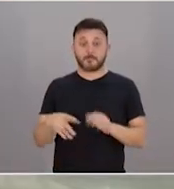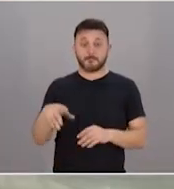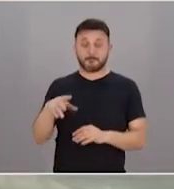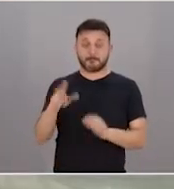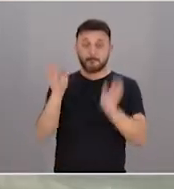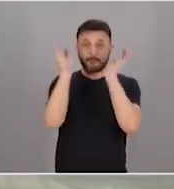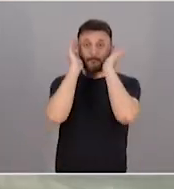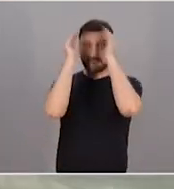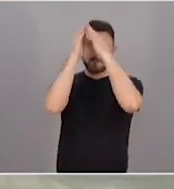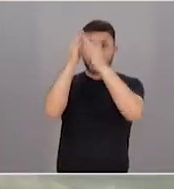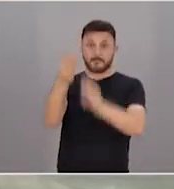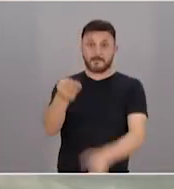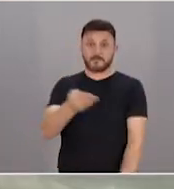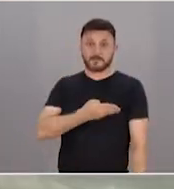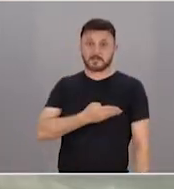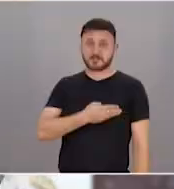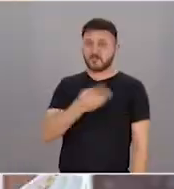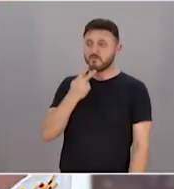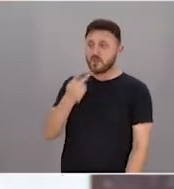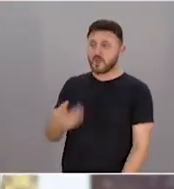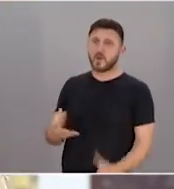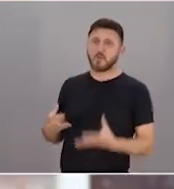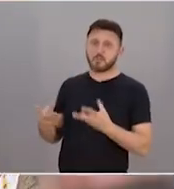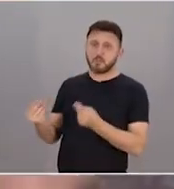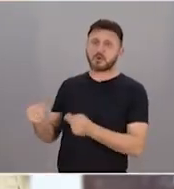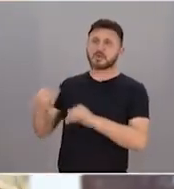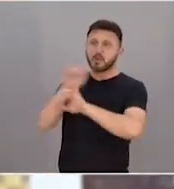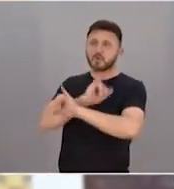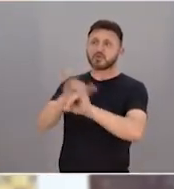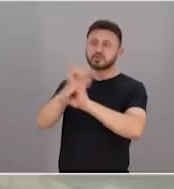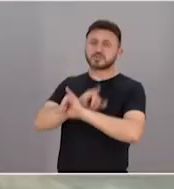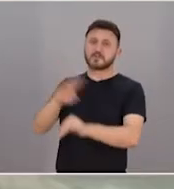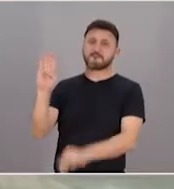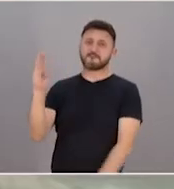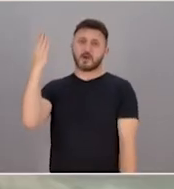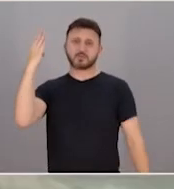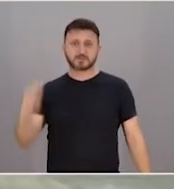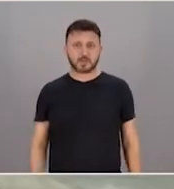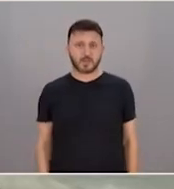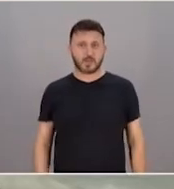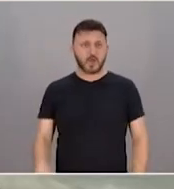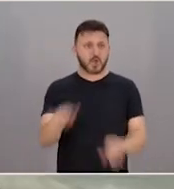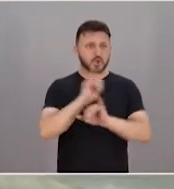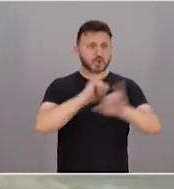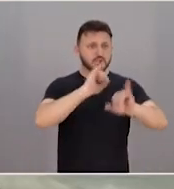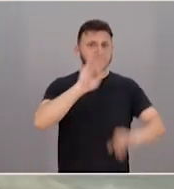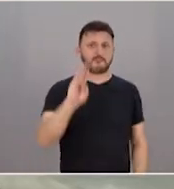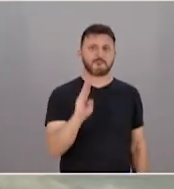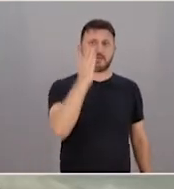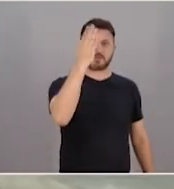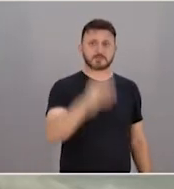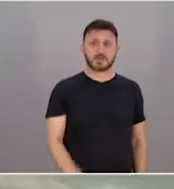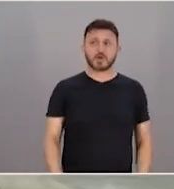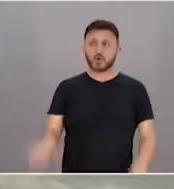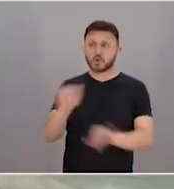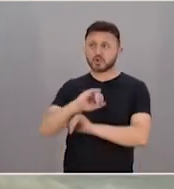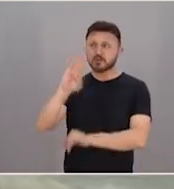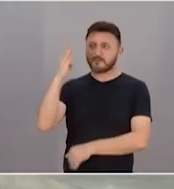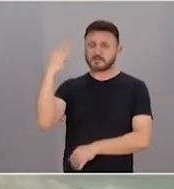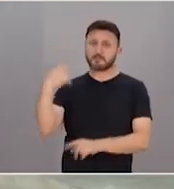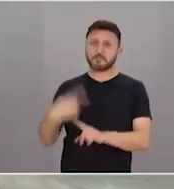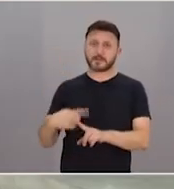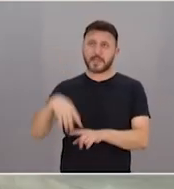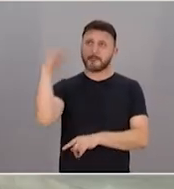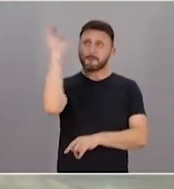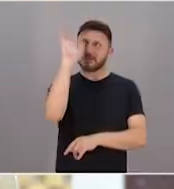esse mundo do fake news, para fake news, falsas notícias. E não é porque o Brasil está no